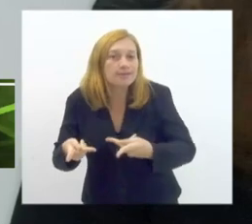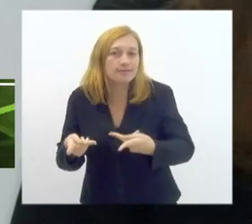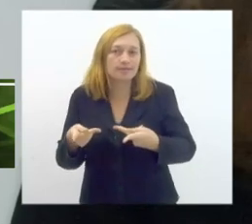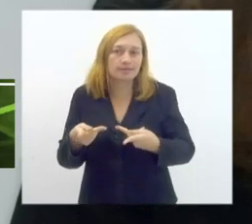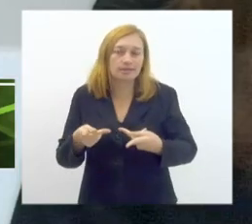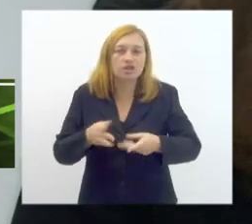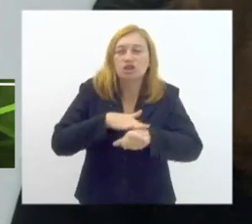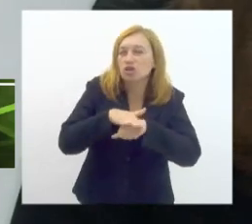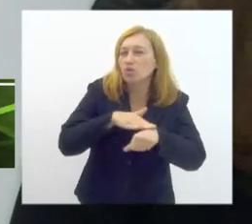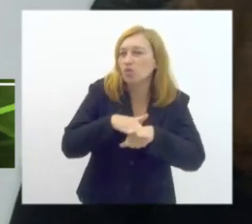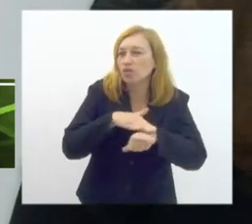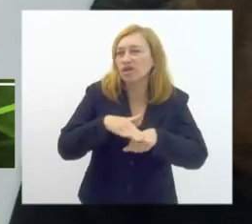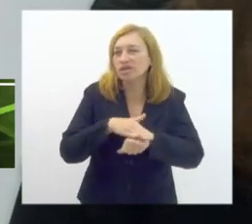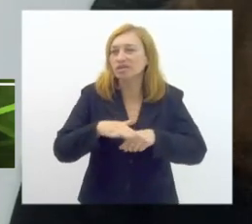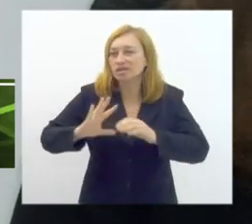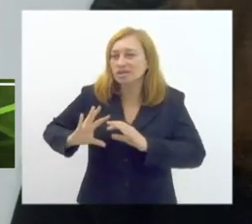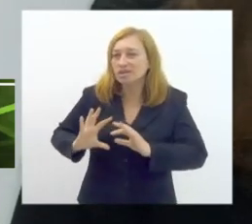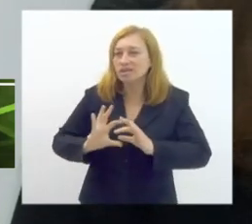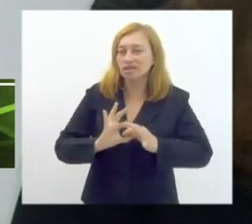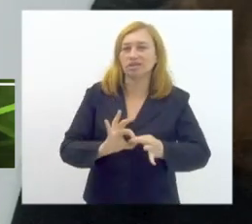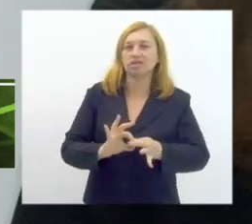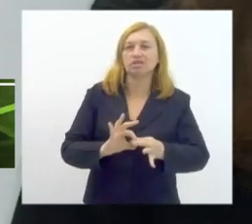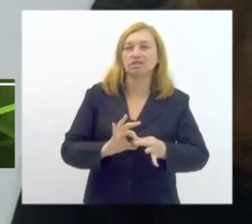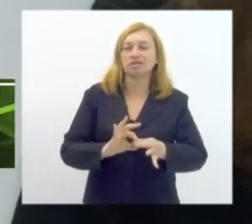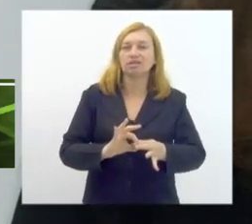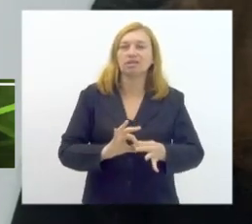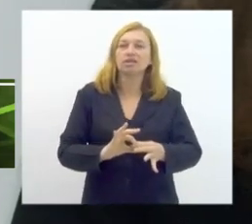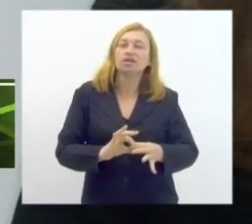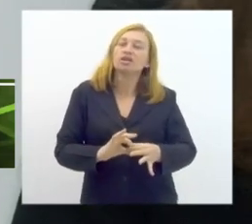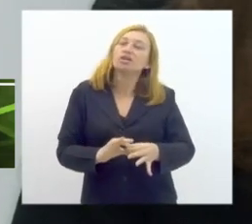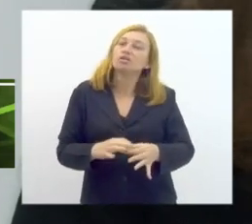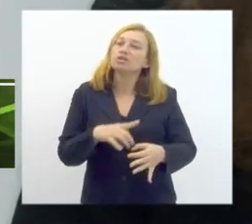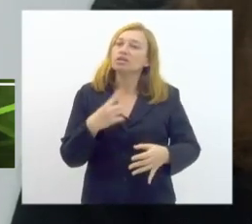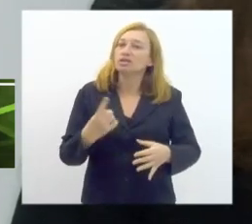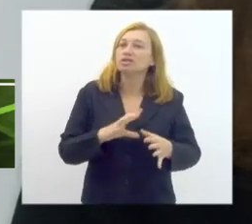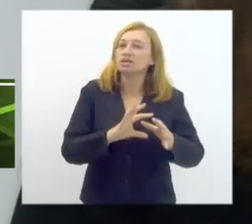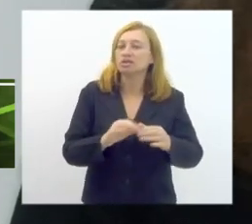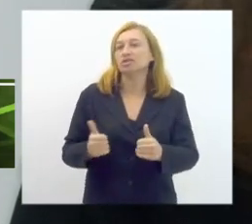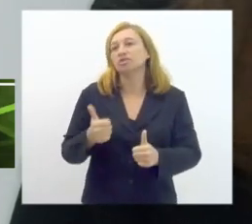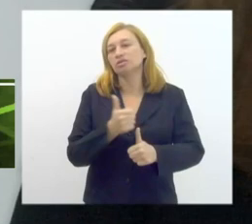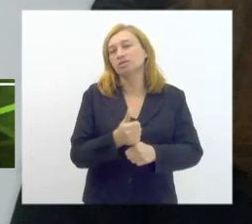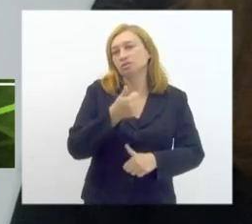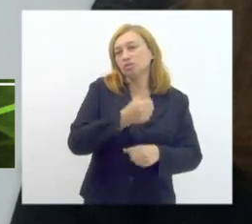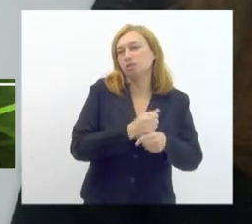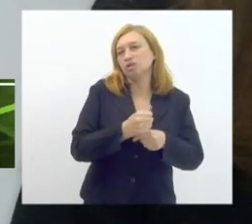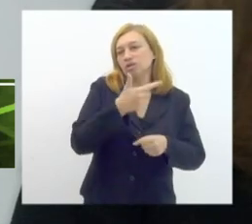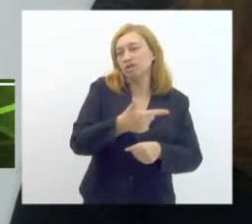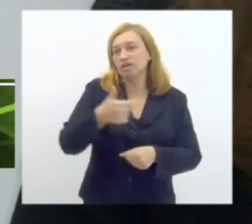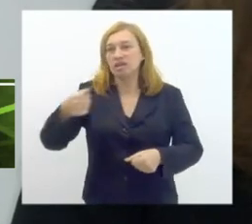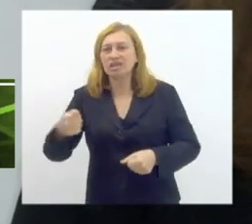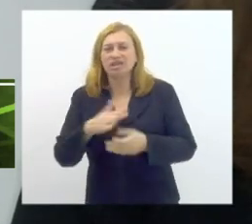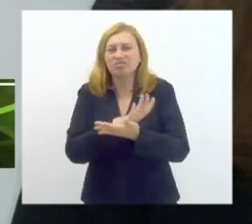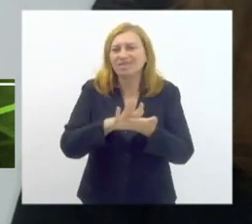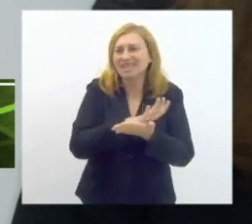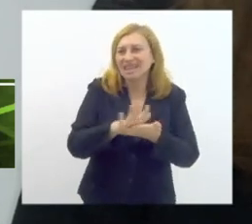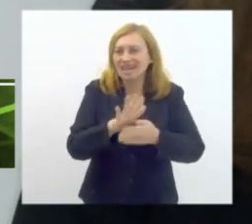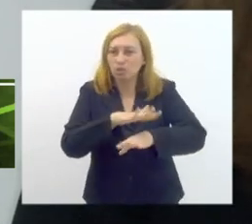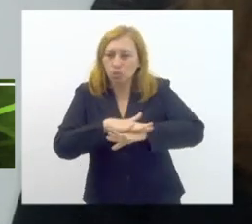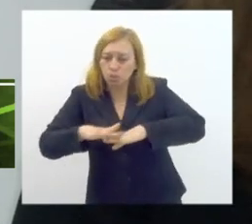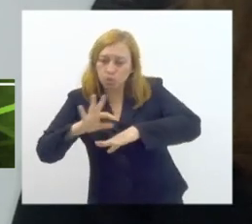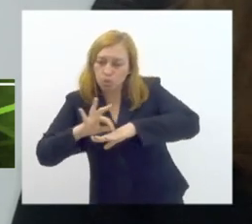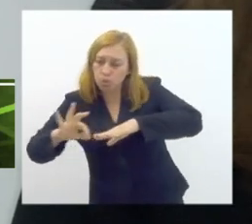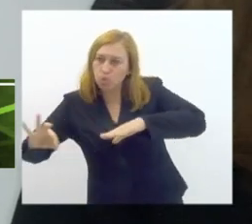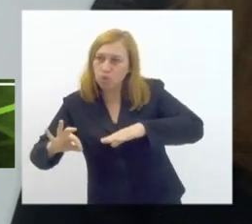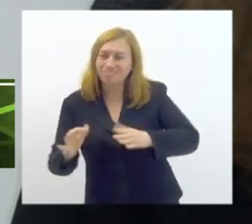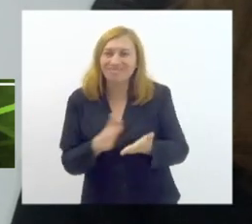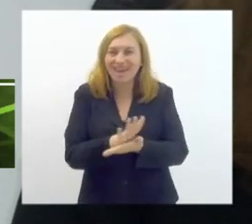que conversa e que entrega. A gente, que quando assumiu em 2017, não tinha um balde de asfalto para colocar num buraco de uma